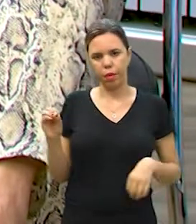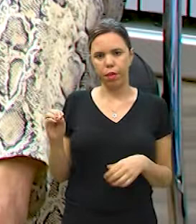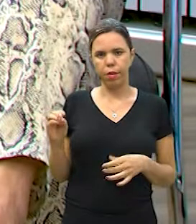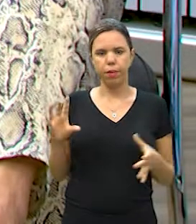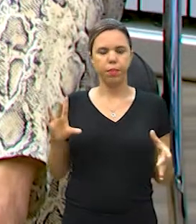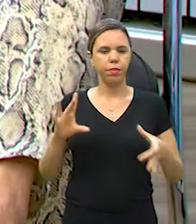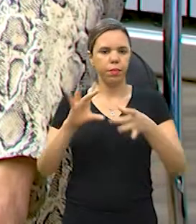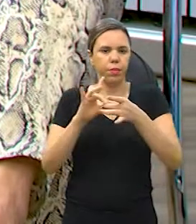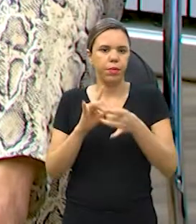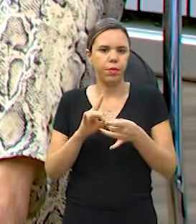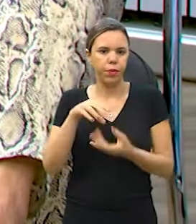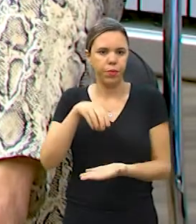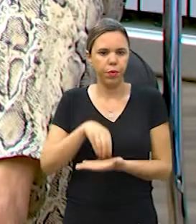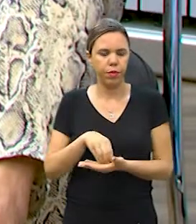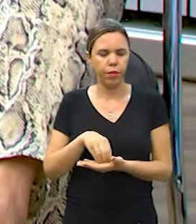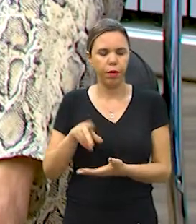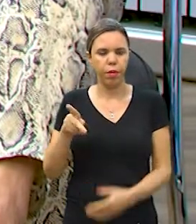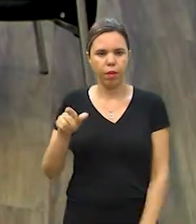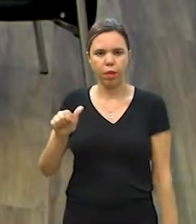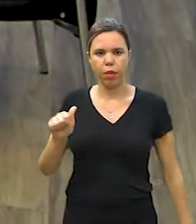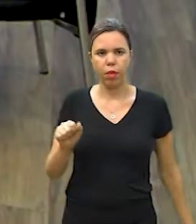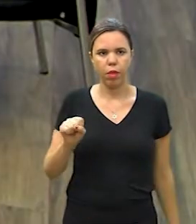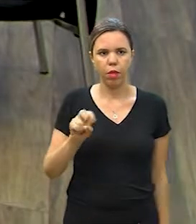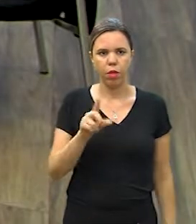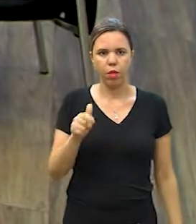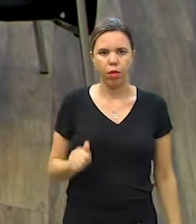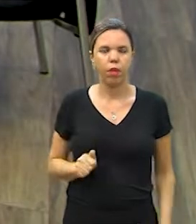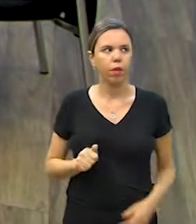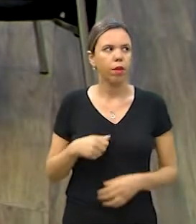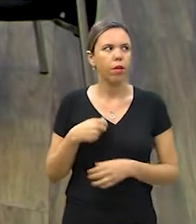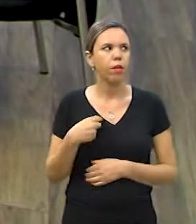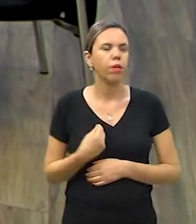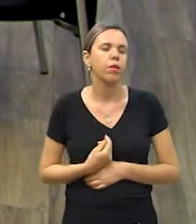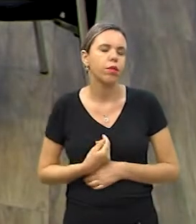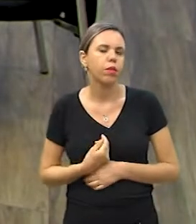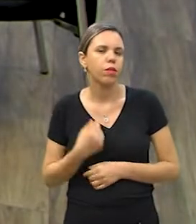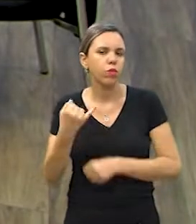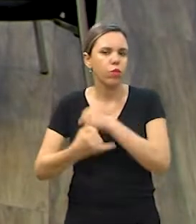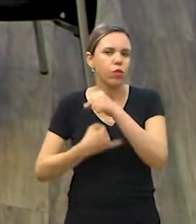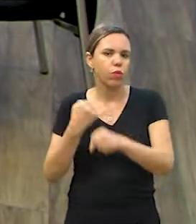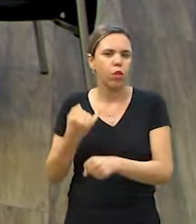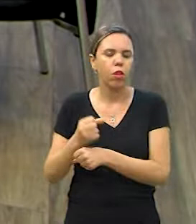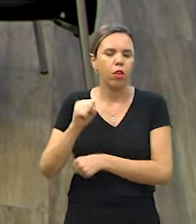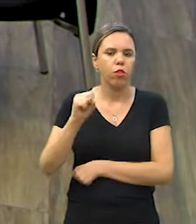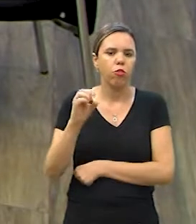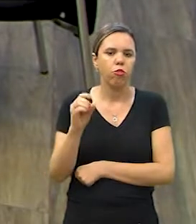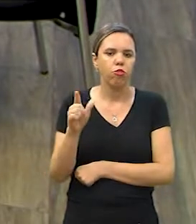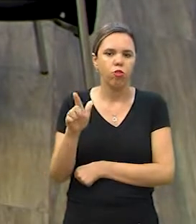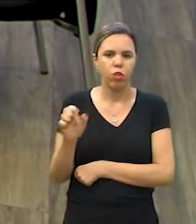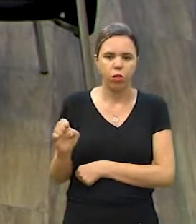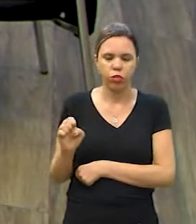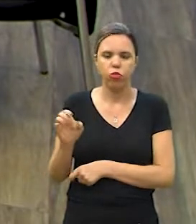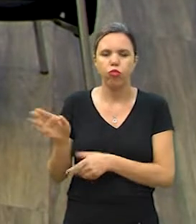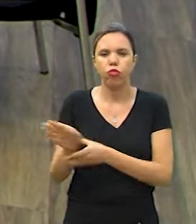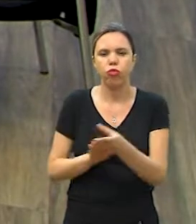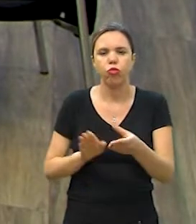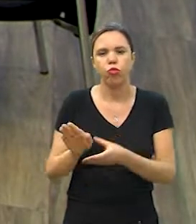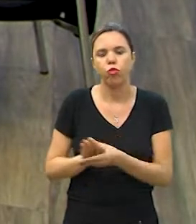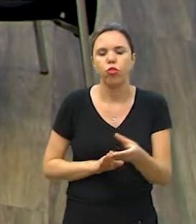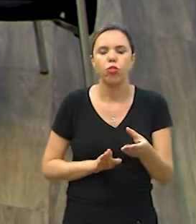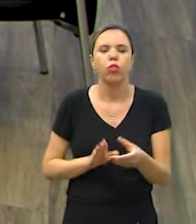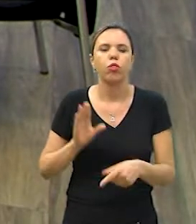Querino, vinculada ao Centro Paula Souza, e de forma virtual, a Solange Pozuto, conselheira estadual